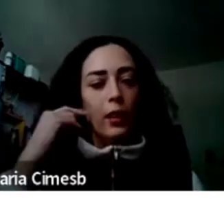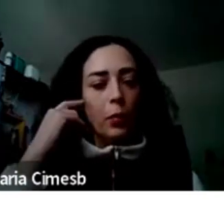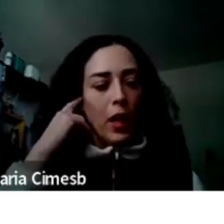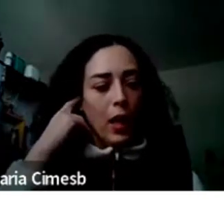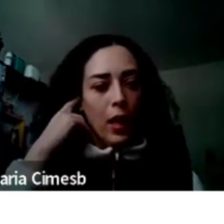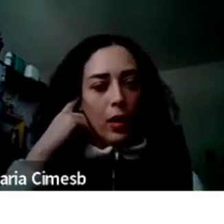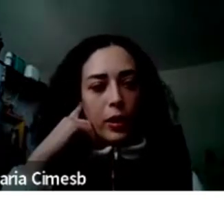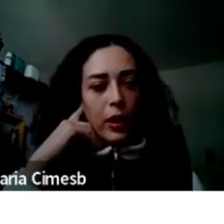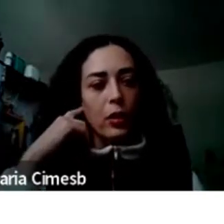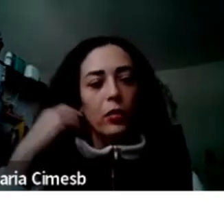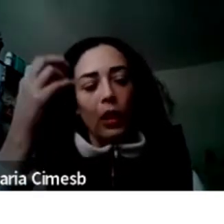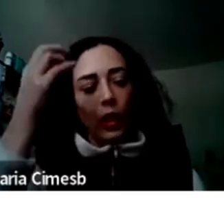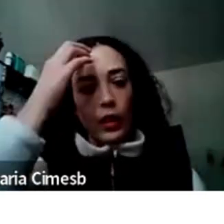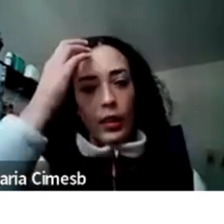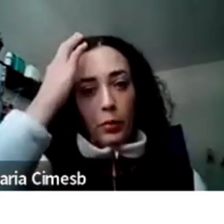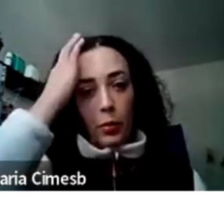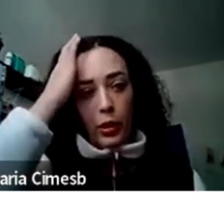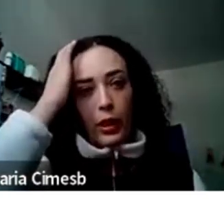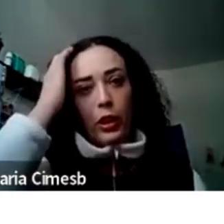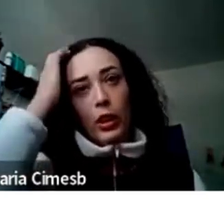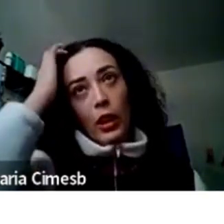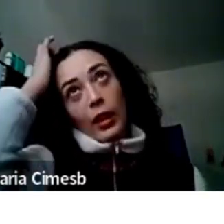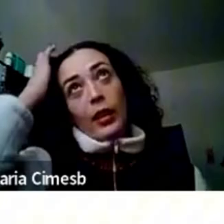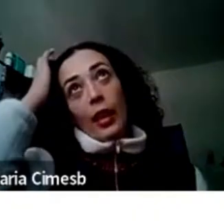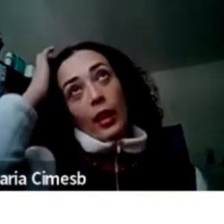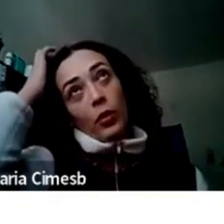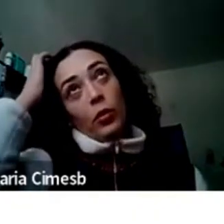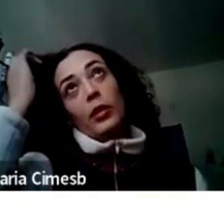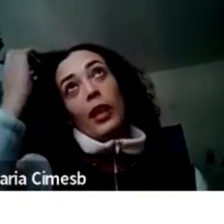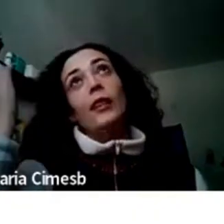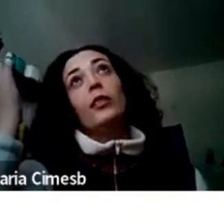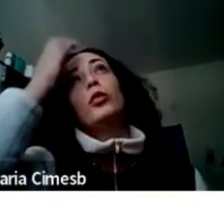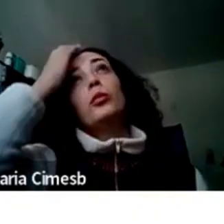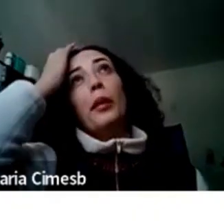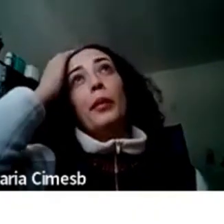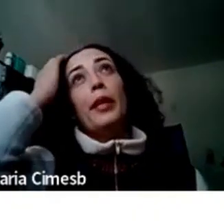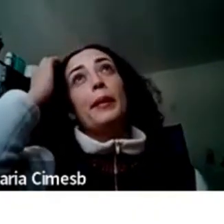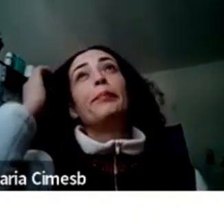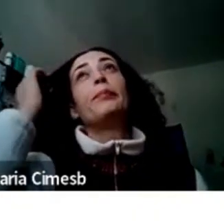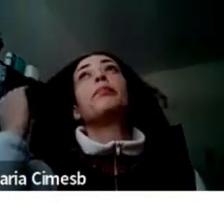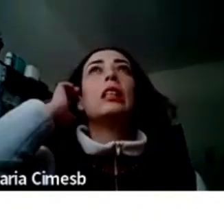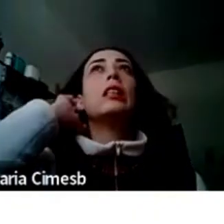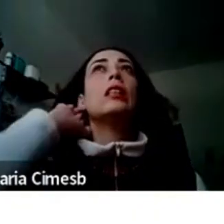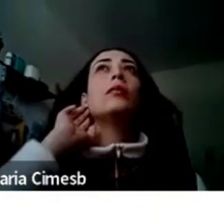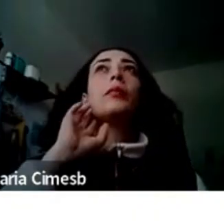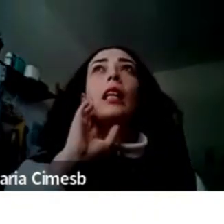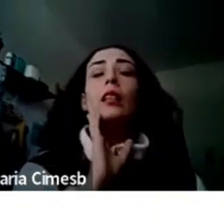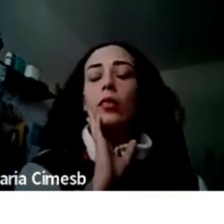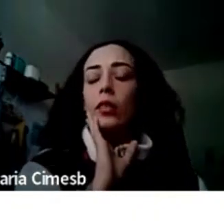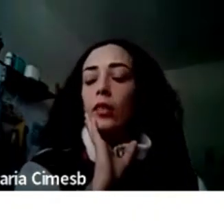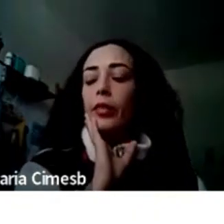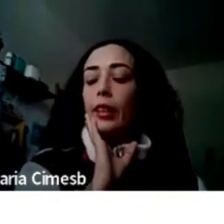consegue, né, retomar a audição e assim por diante. Tem um caso de uma amiga